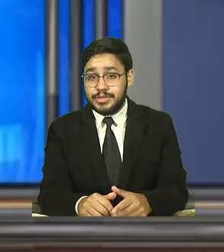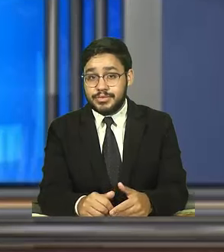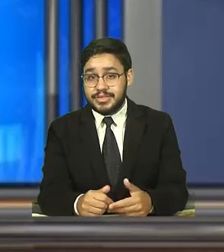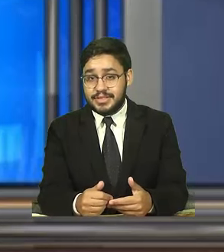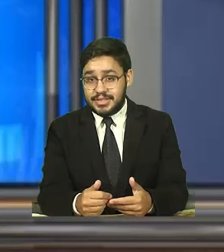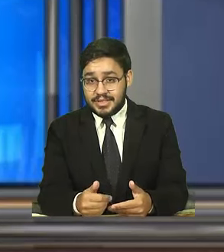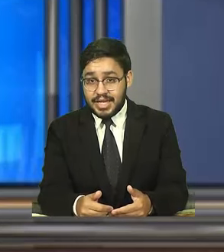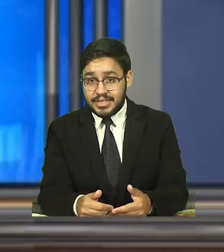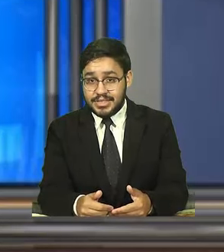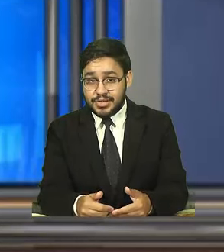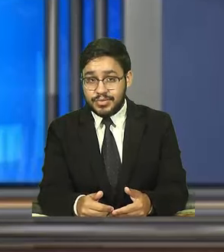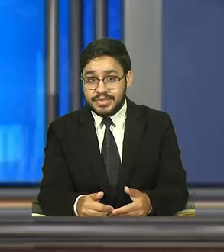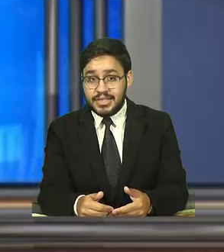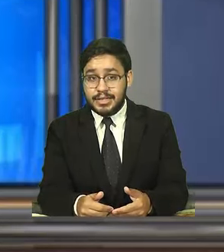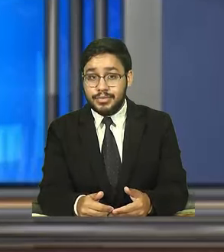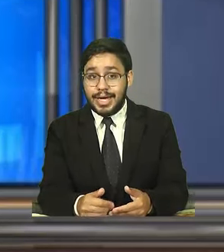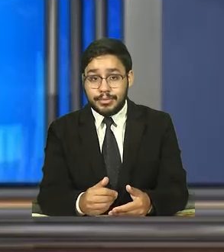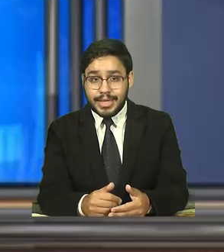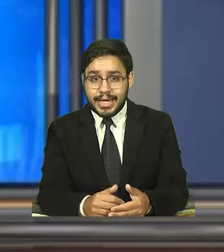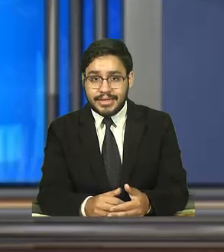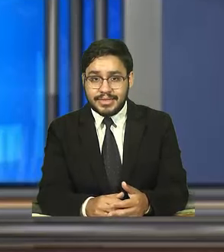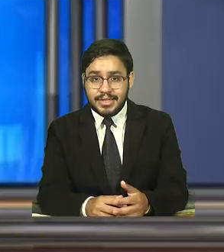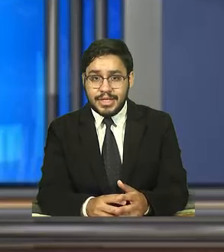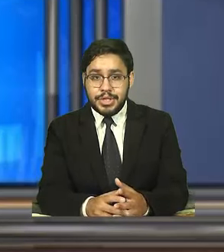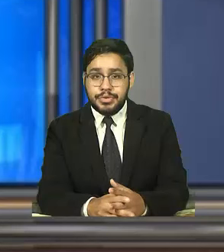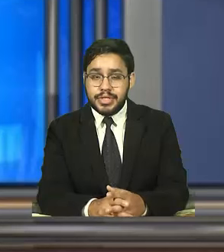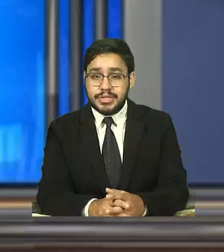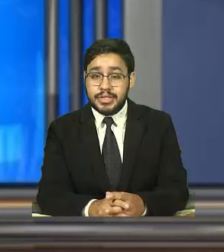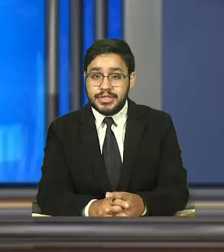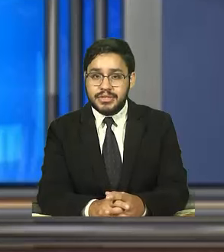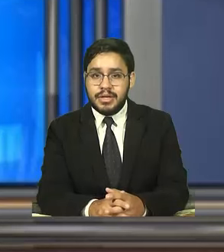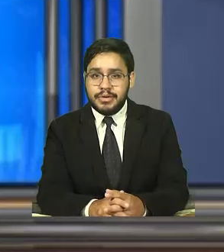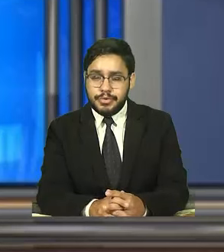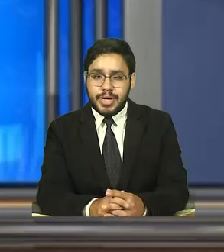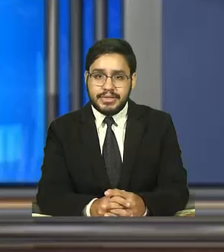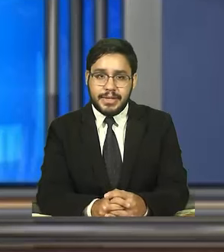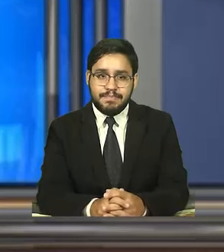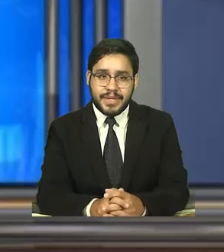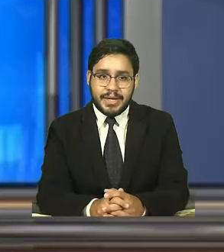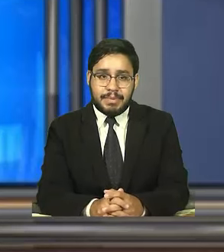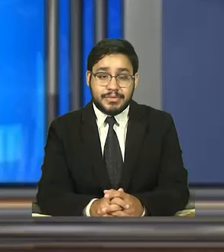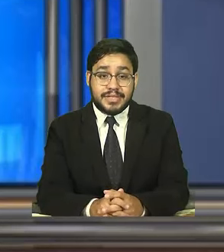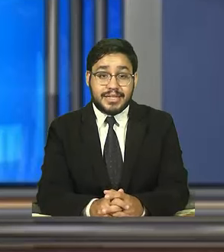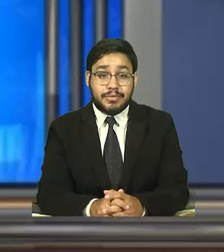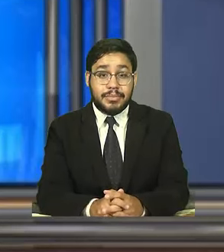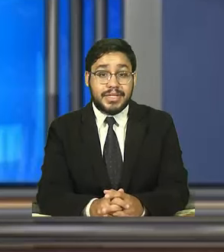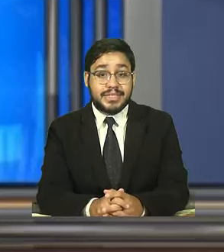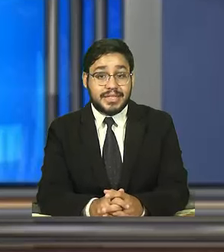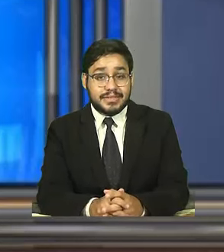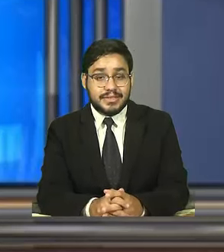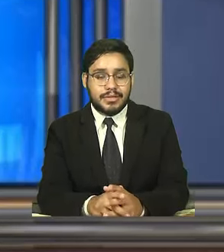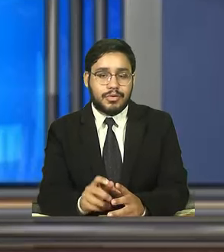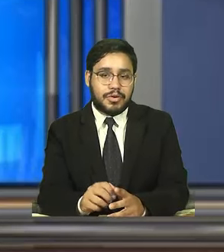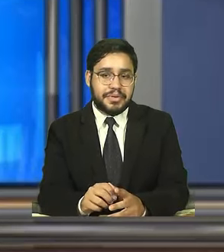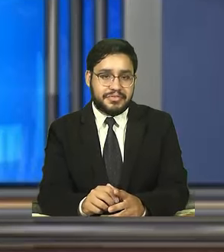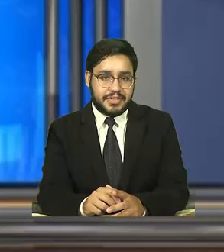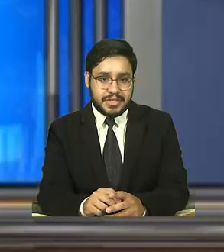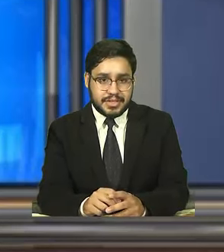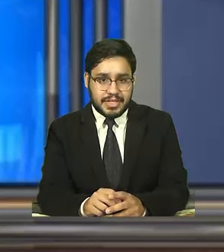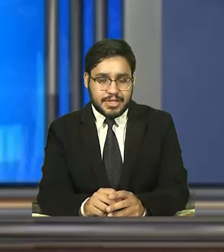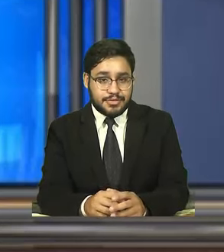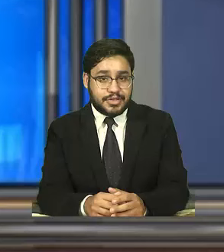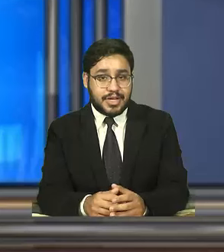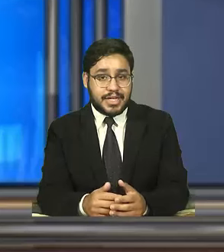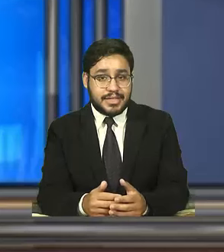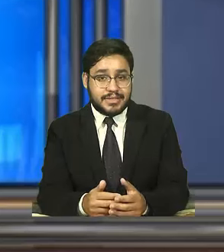eu paguei algumas contas atrasadas consegui alugar uma casa e o restante eu guardei para usar com emergências com a minha